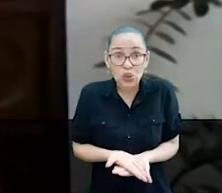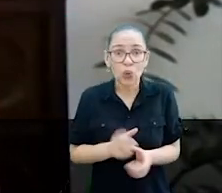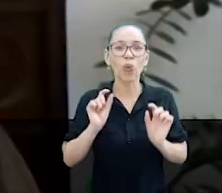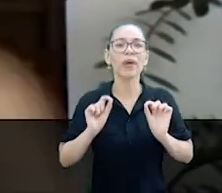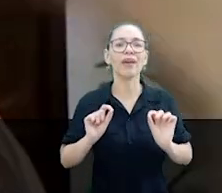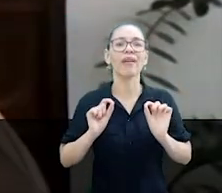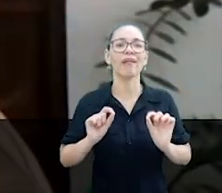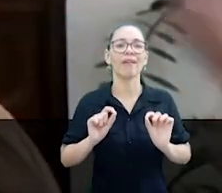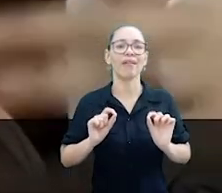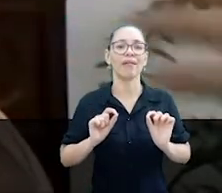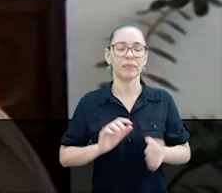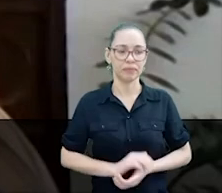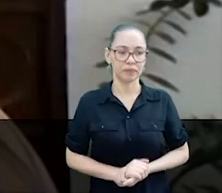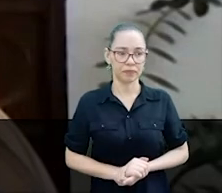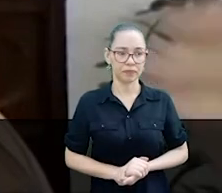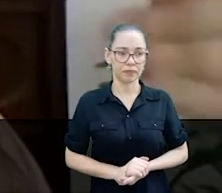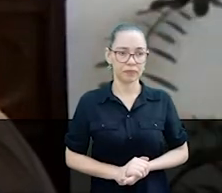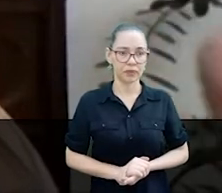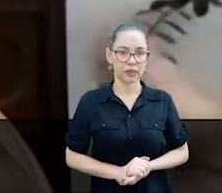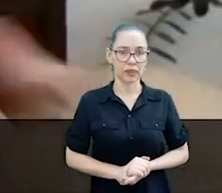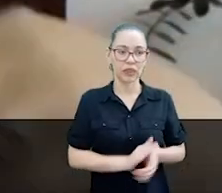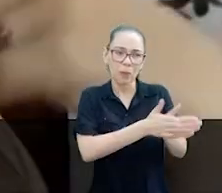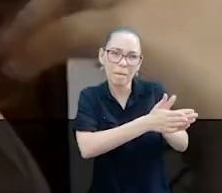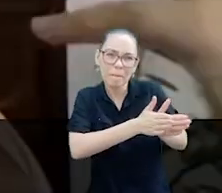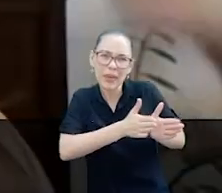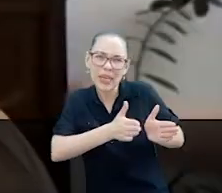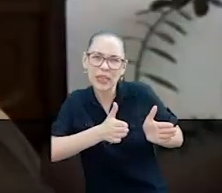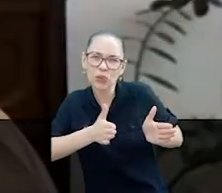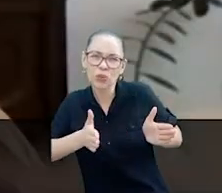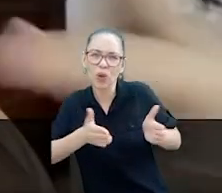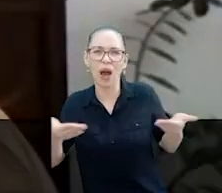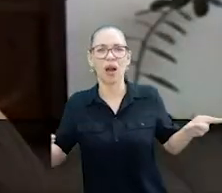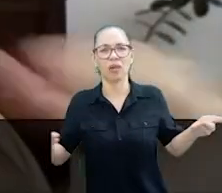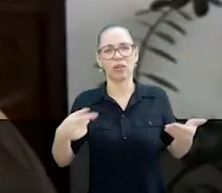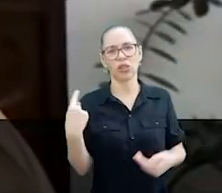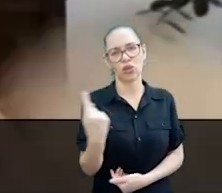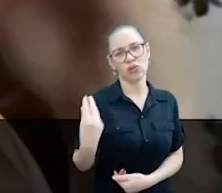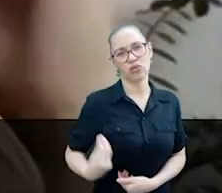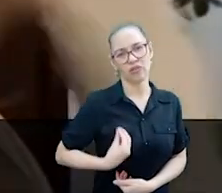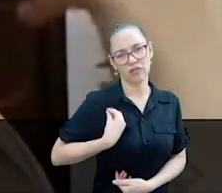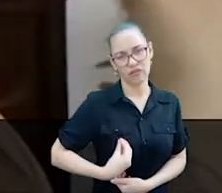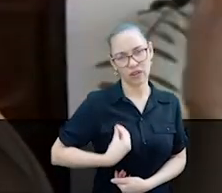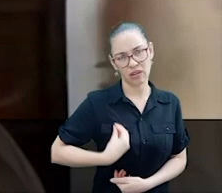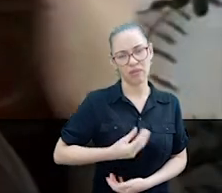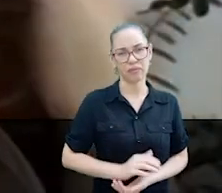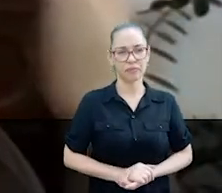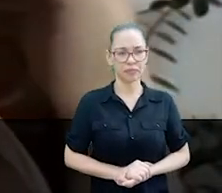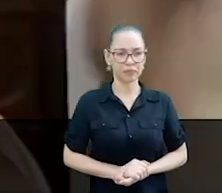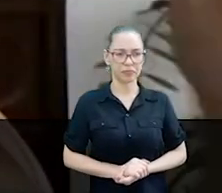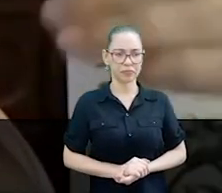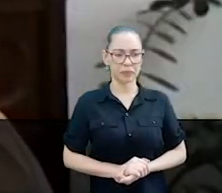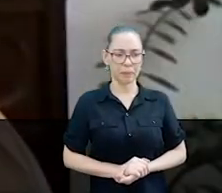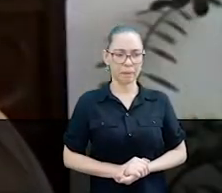institucionalidade. Eu acredito que cada vez e no momento político que a gente,